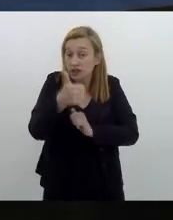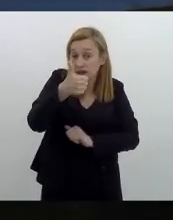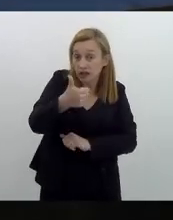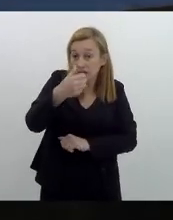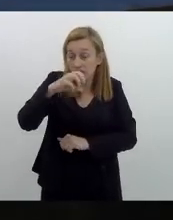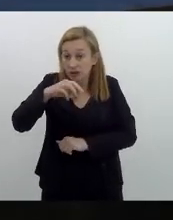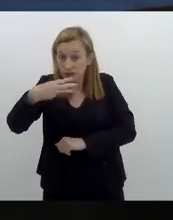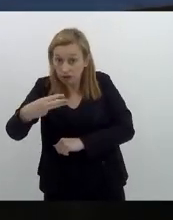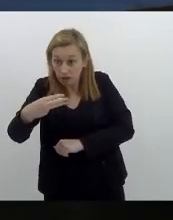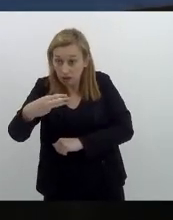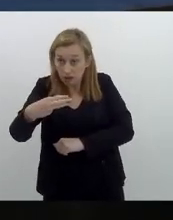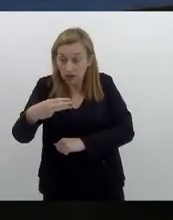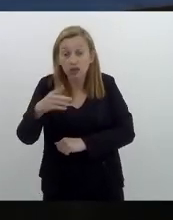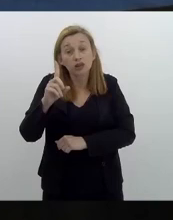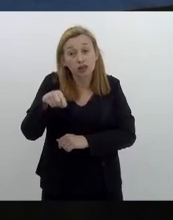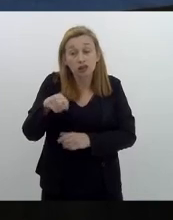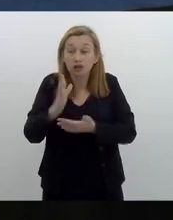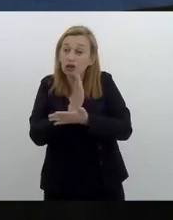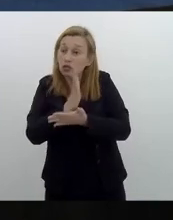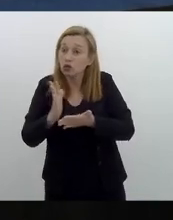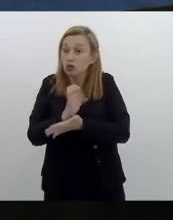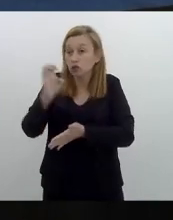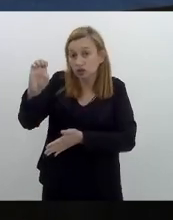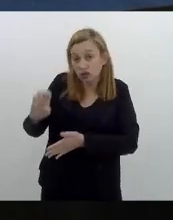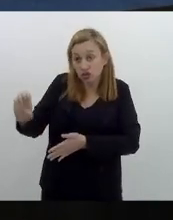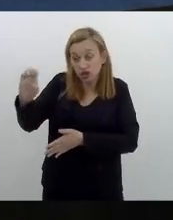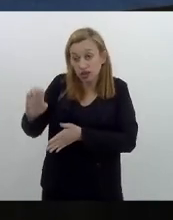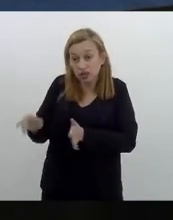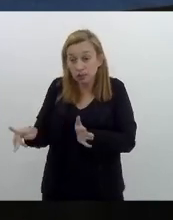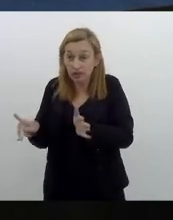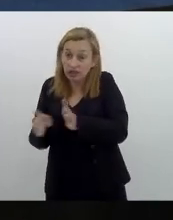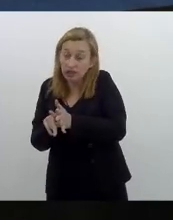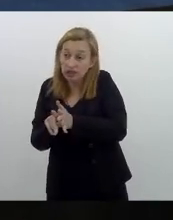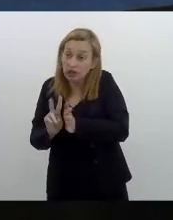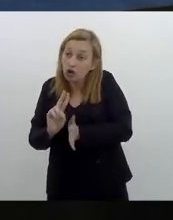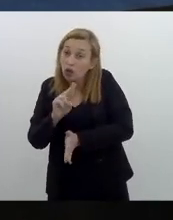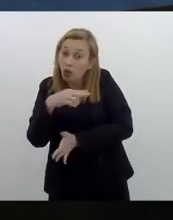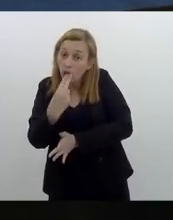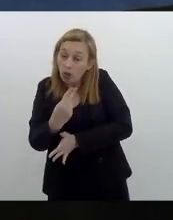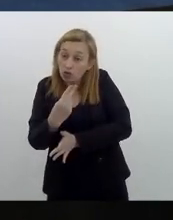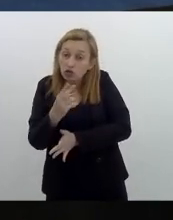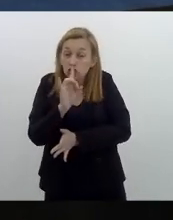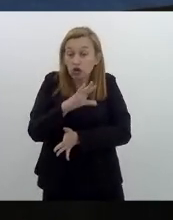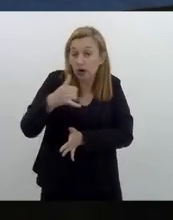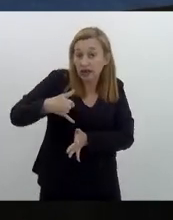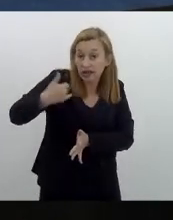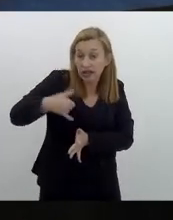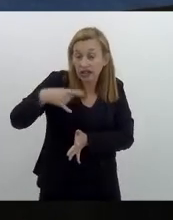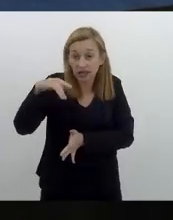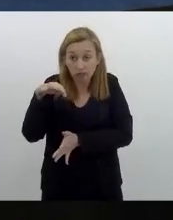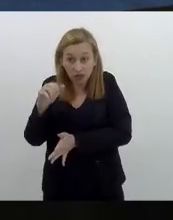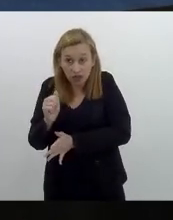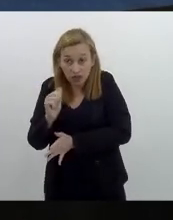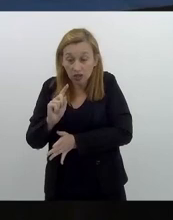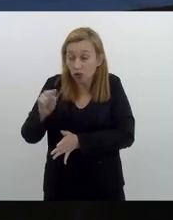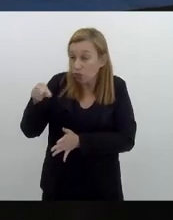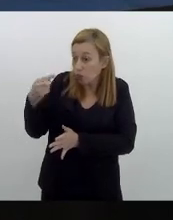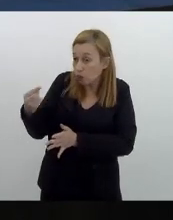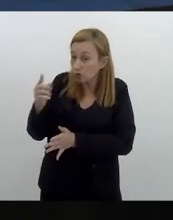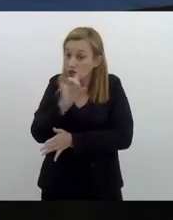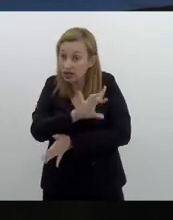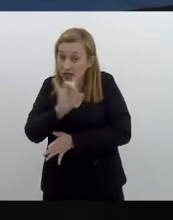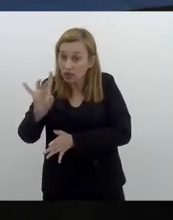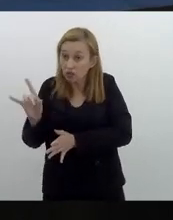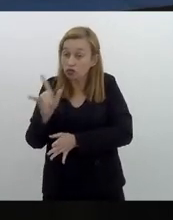Tanto é que tem alguns Estados Que fizeram parte Outro Estado só colocou A idade mínima Outro Estado colocou Cada